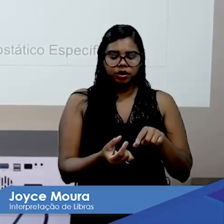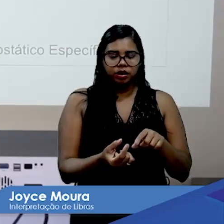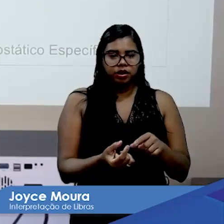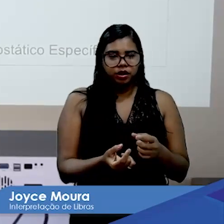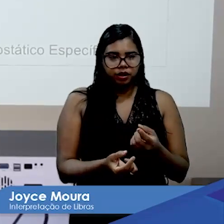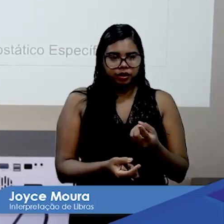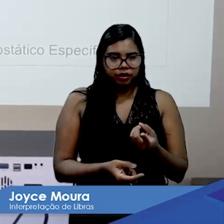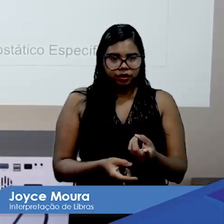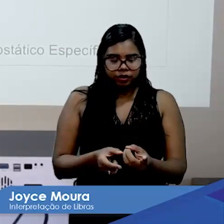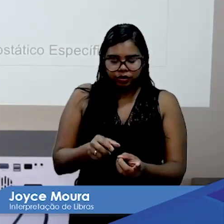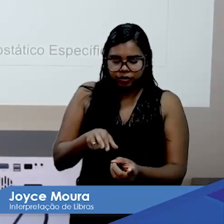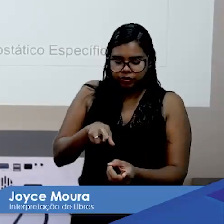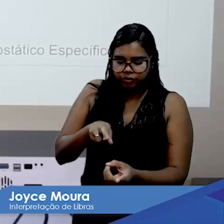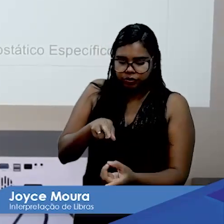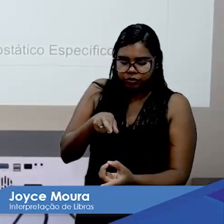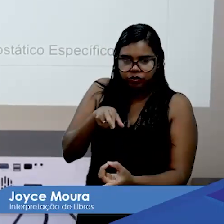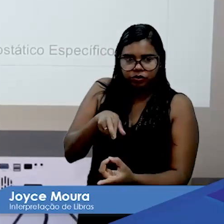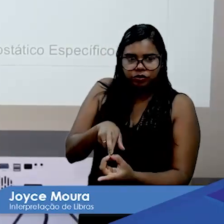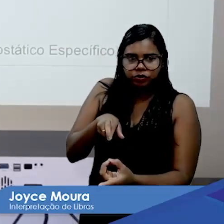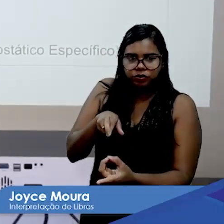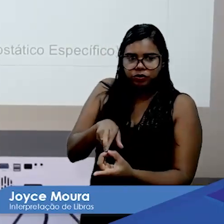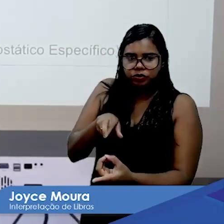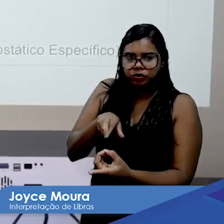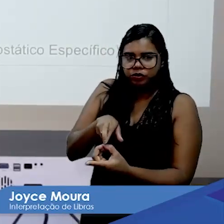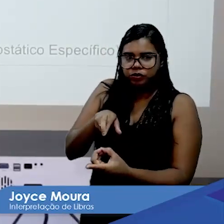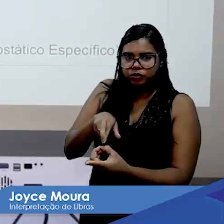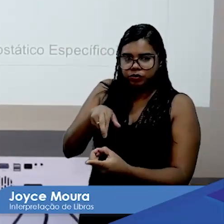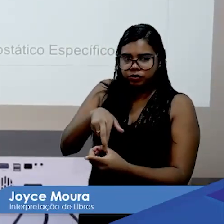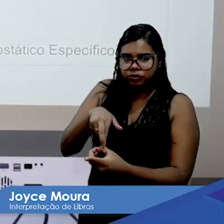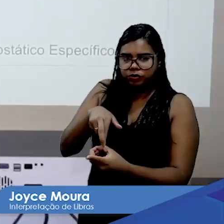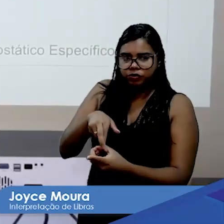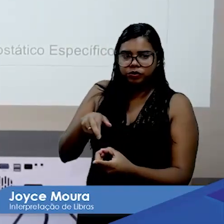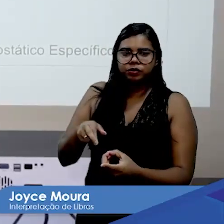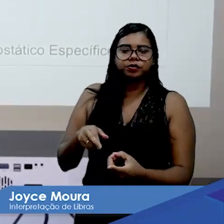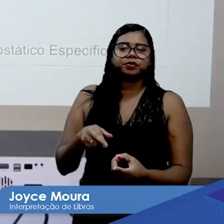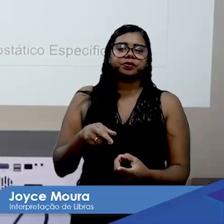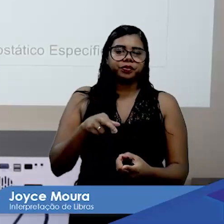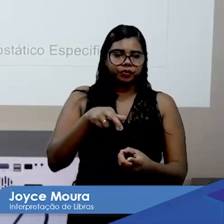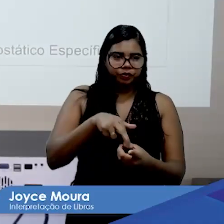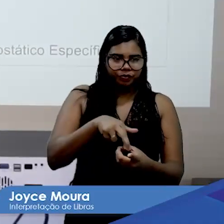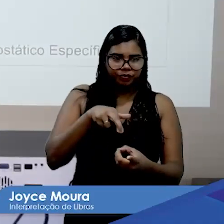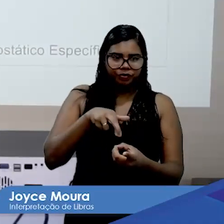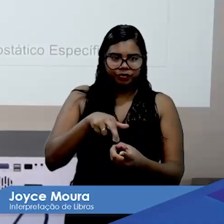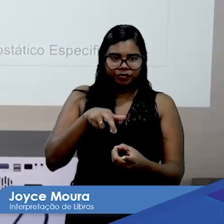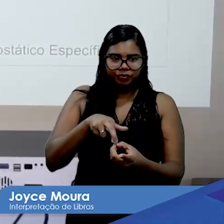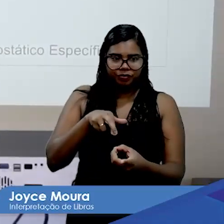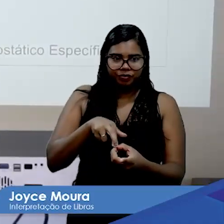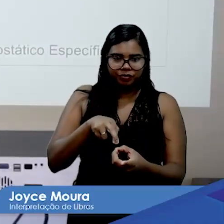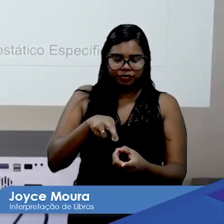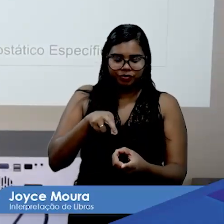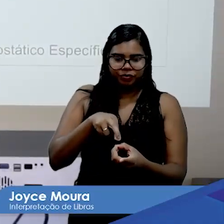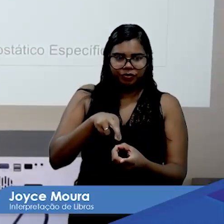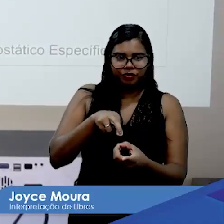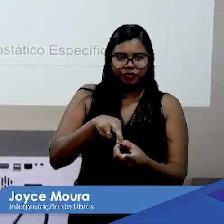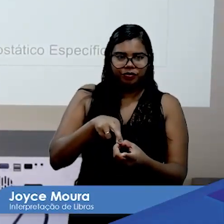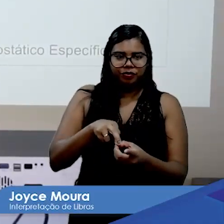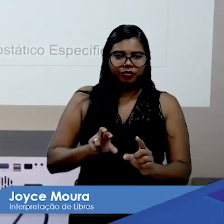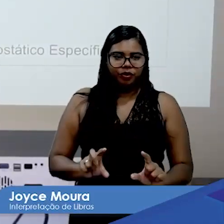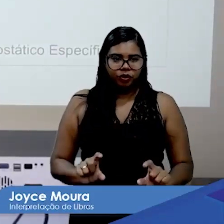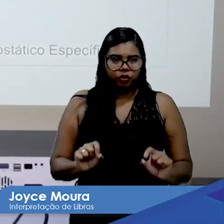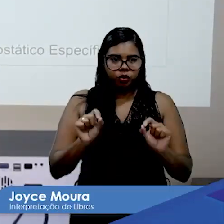Ela é um cristal piezoelétrico que joga uma onda de som, a onda de som bate e volta, e aquele cristal capta. Então, o que for